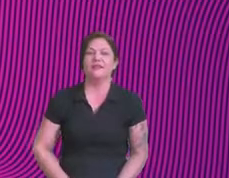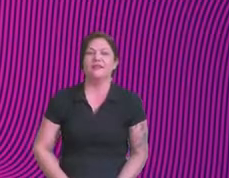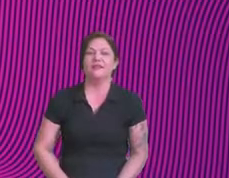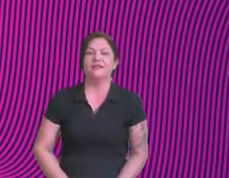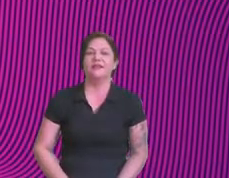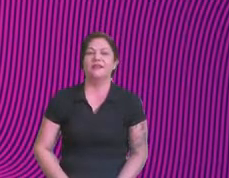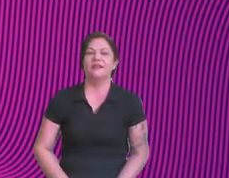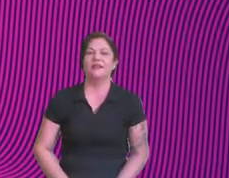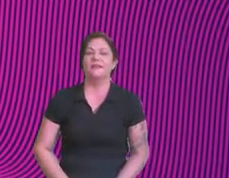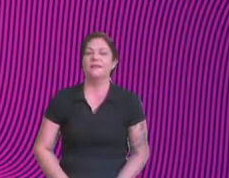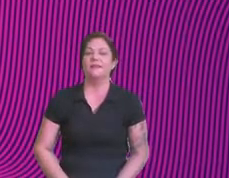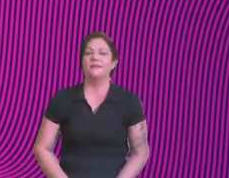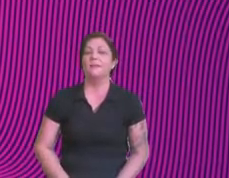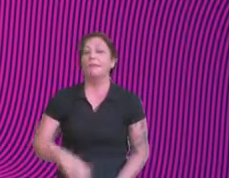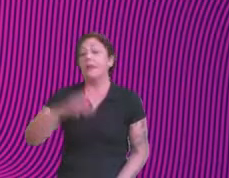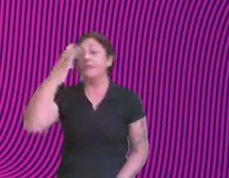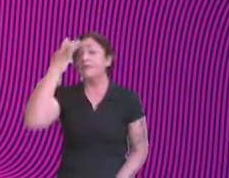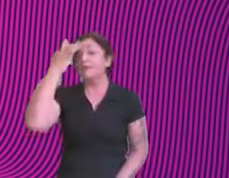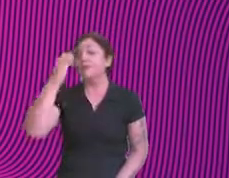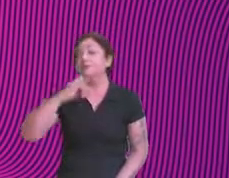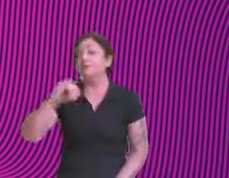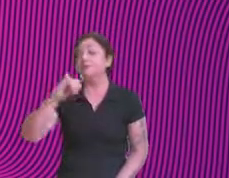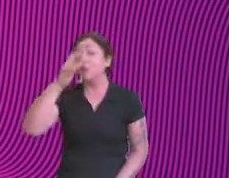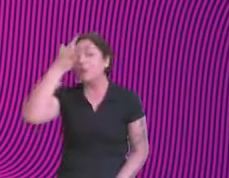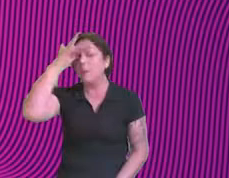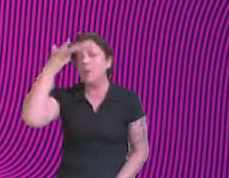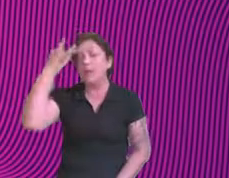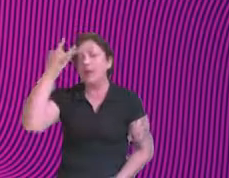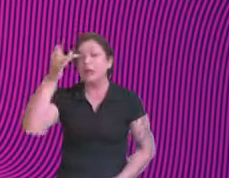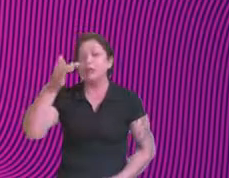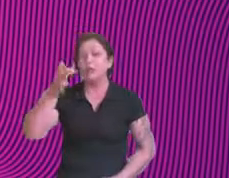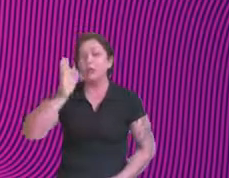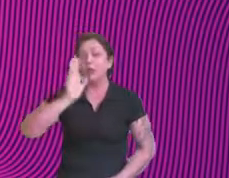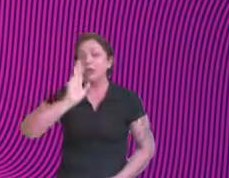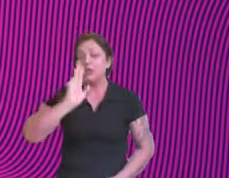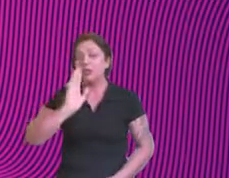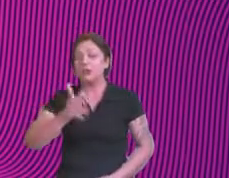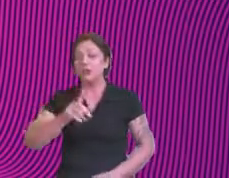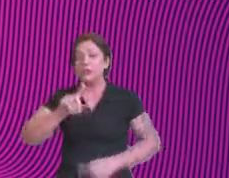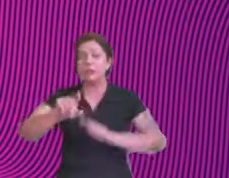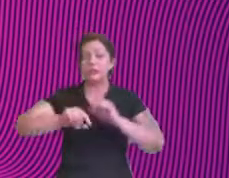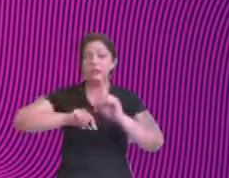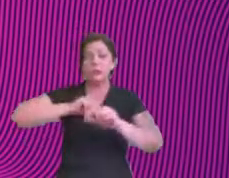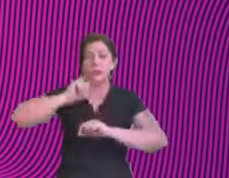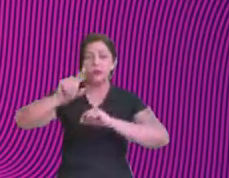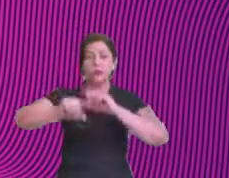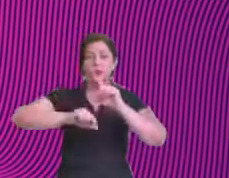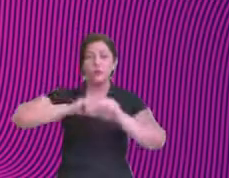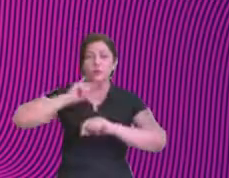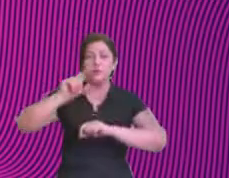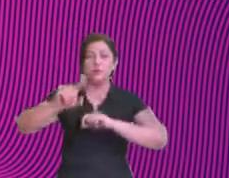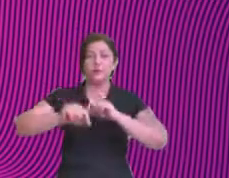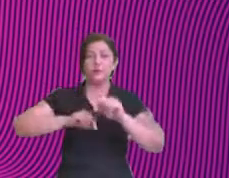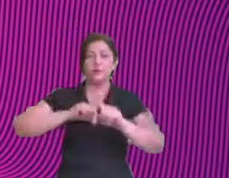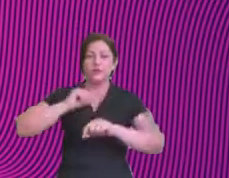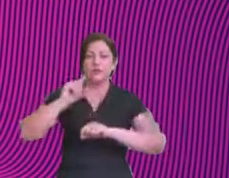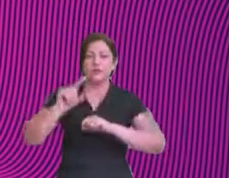Eu não sei se o pessoal da organização aí está te dando a opção de... tem um share screen aqui.